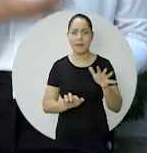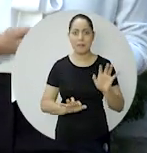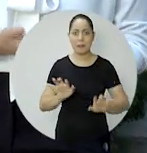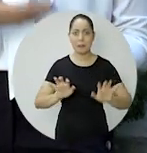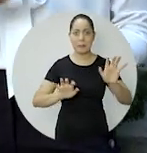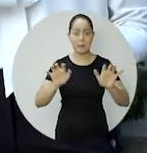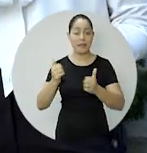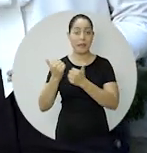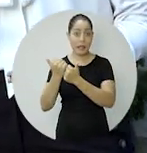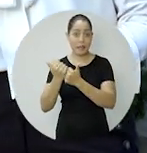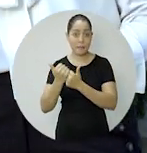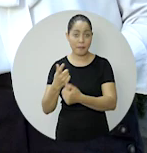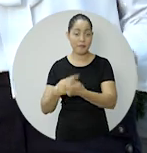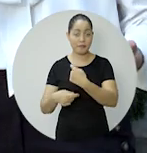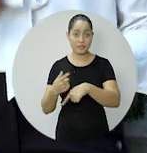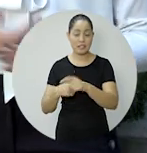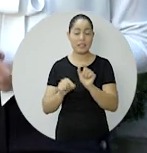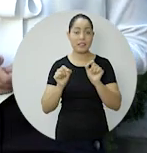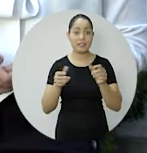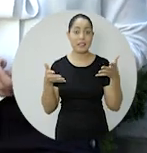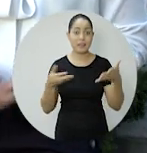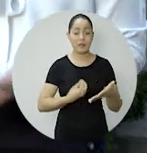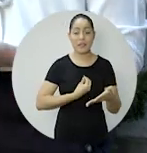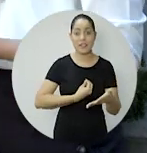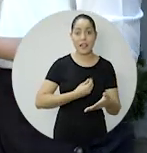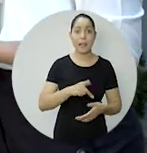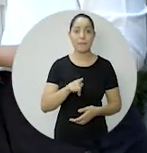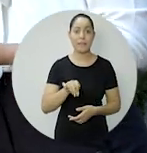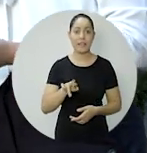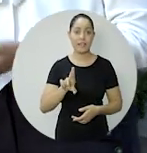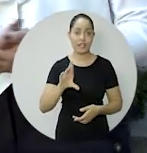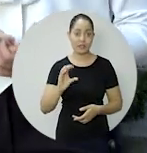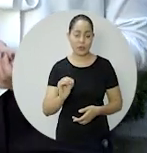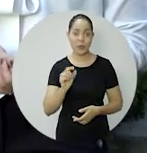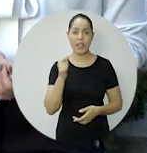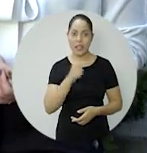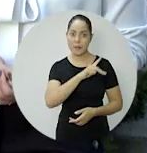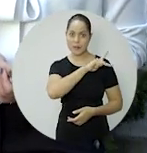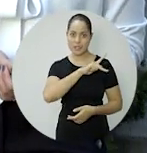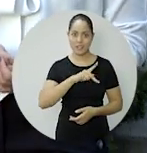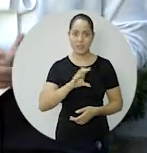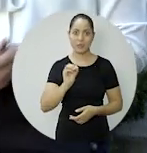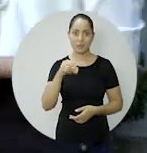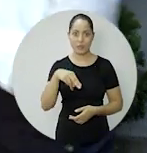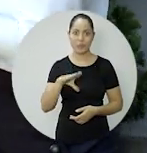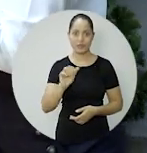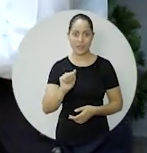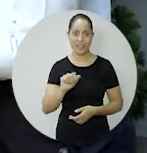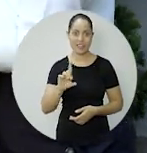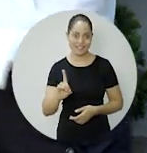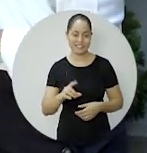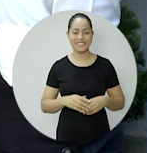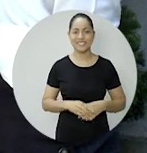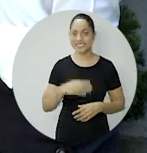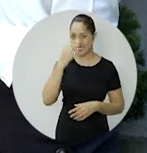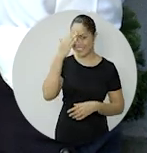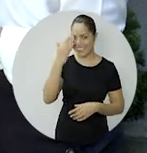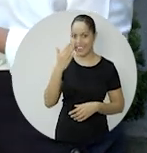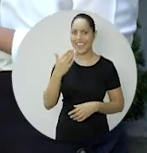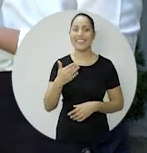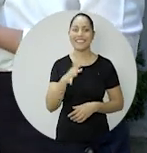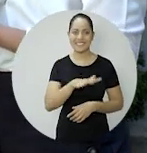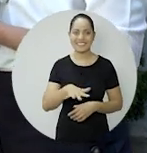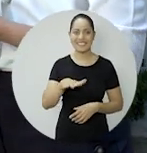por todas as caixas de assistência, quem participa conosco é Pedro Alfonsin, ele que é presidente do CONCAD. Muito obrigada por participar